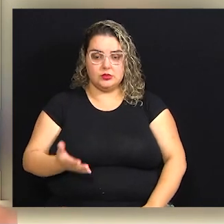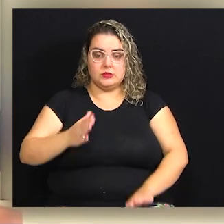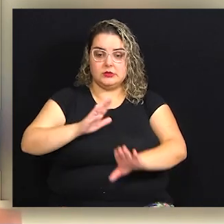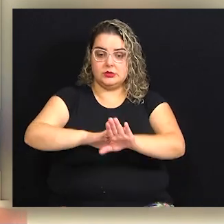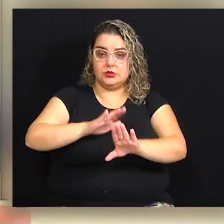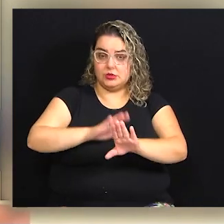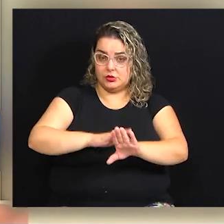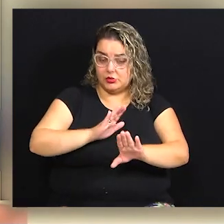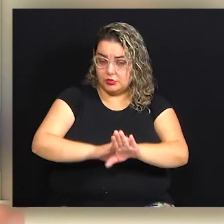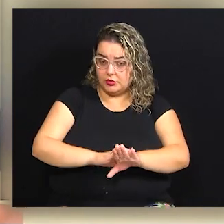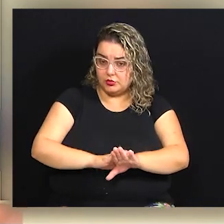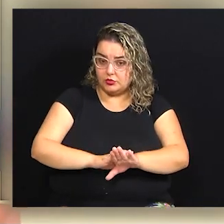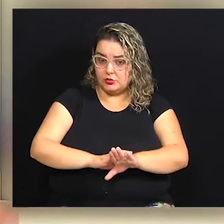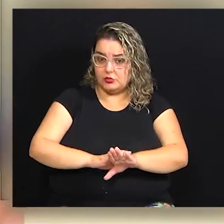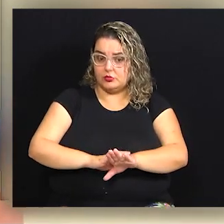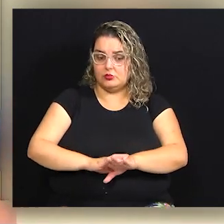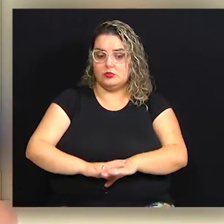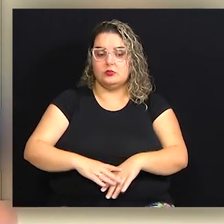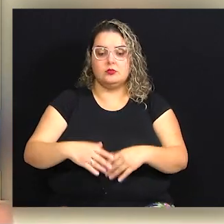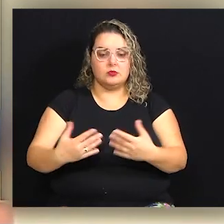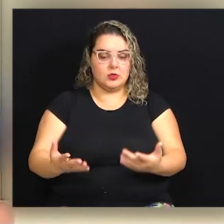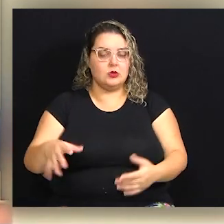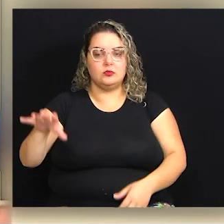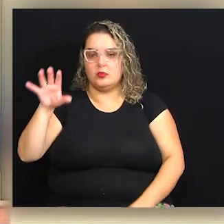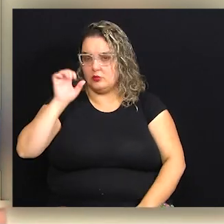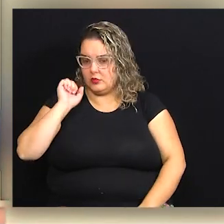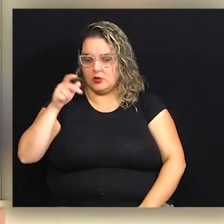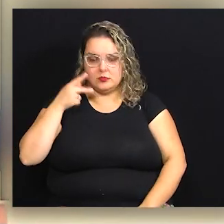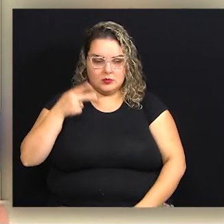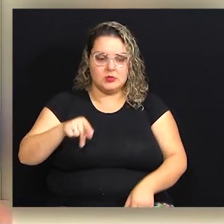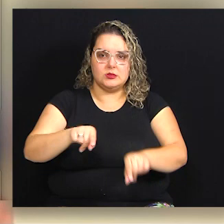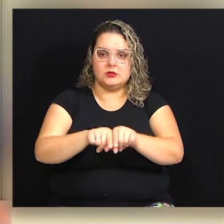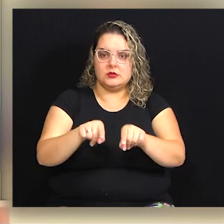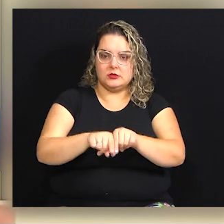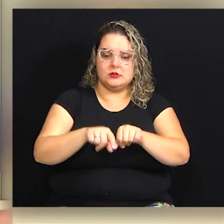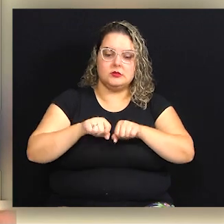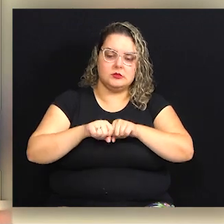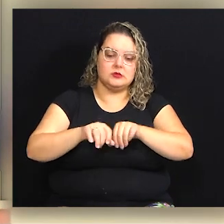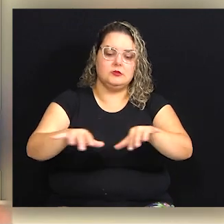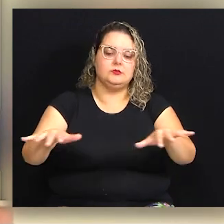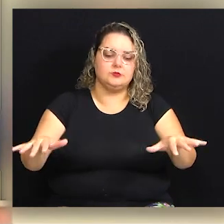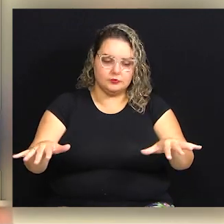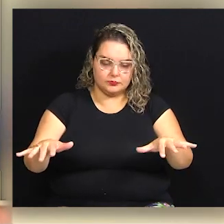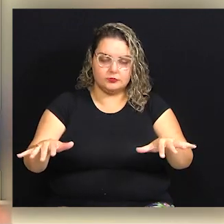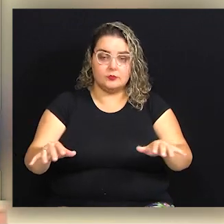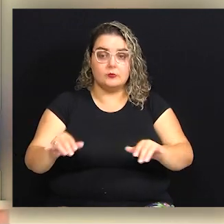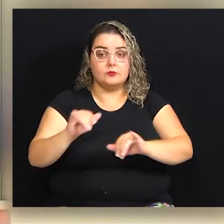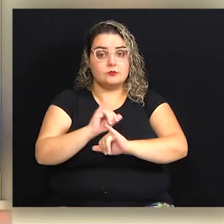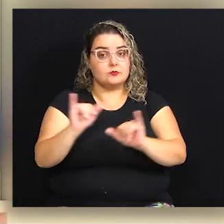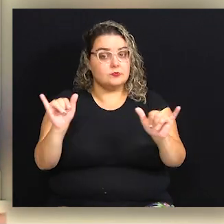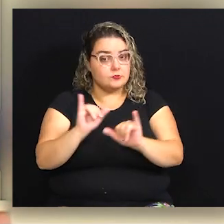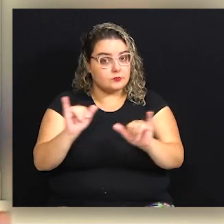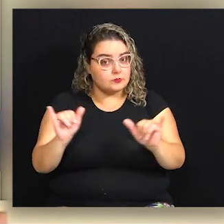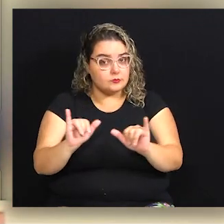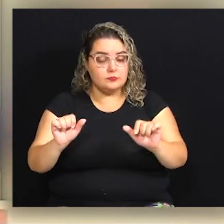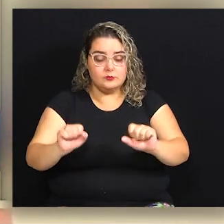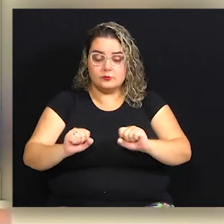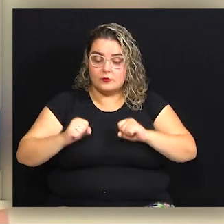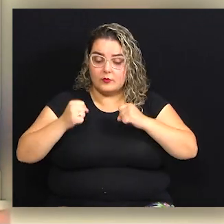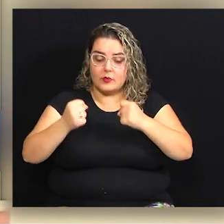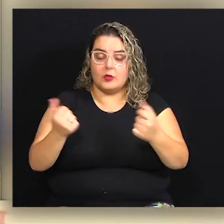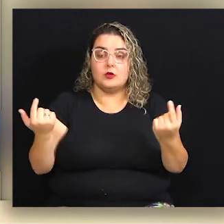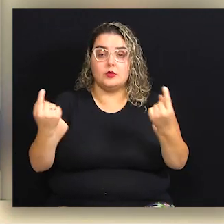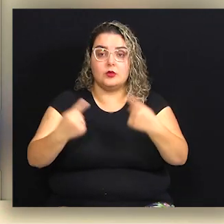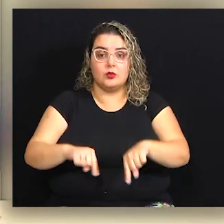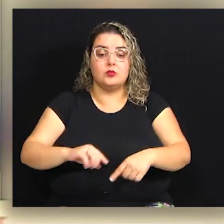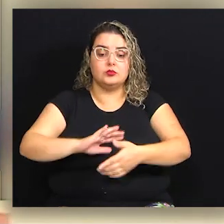essa atividade de tanto ouvindo os parlamentares, mas também da ampla publicidade à luta